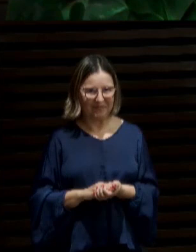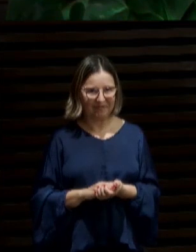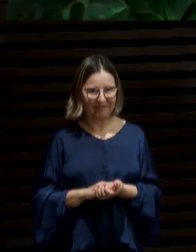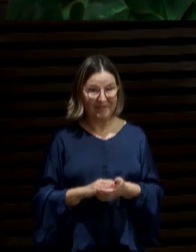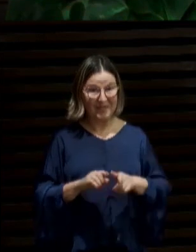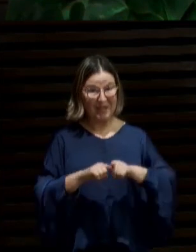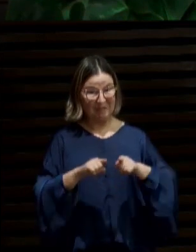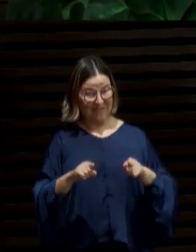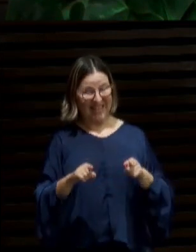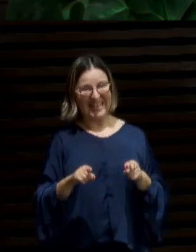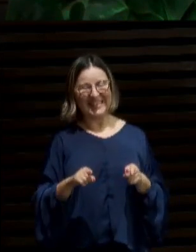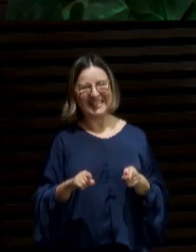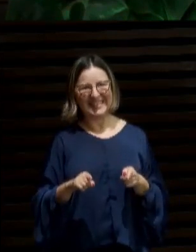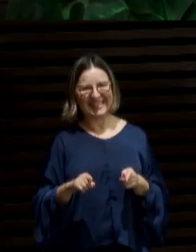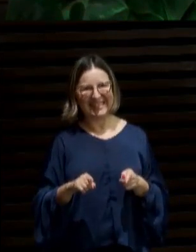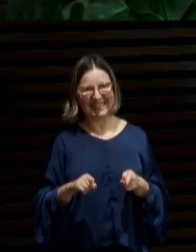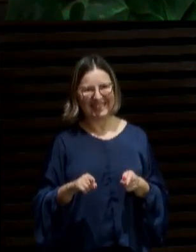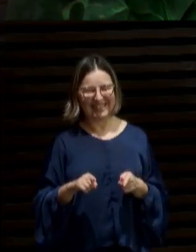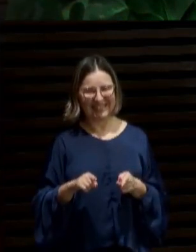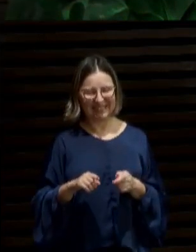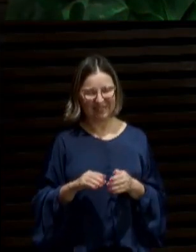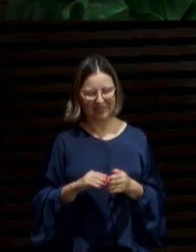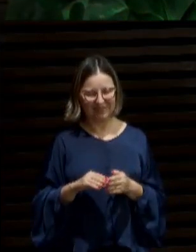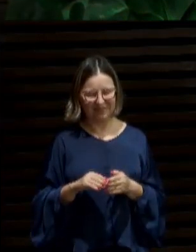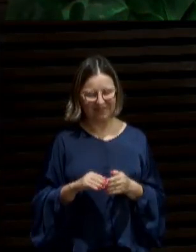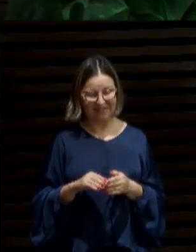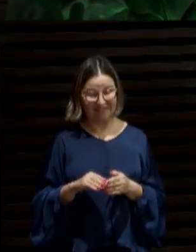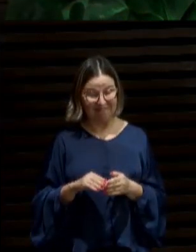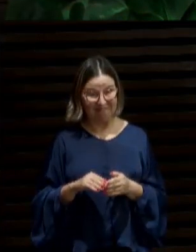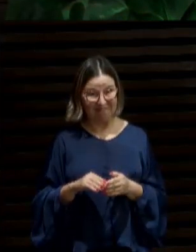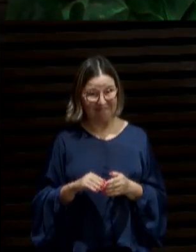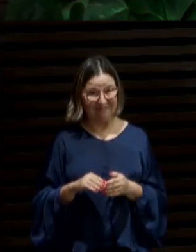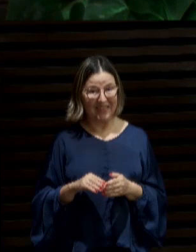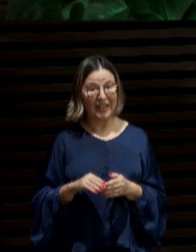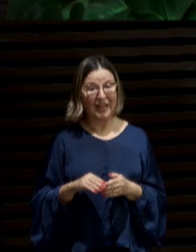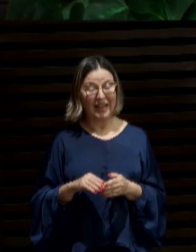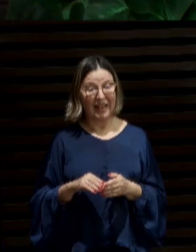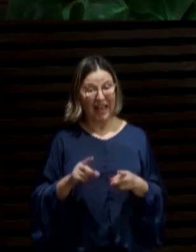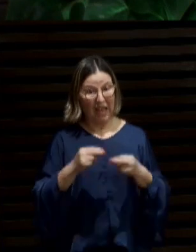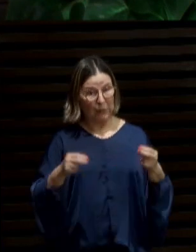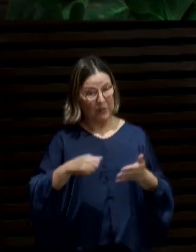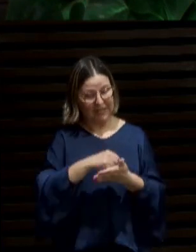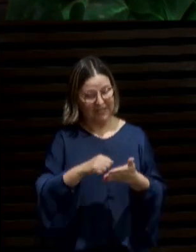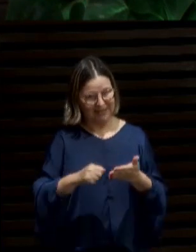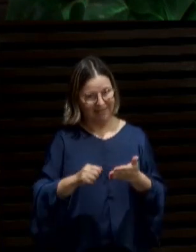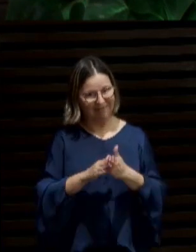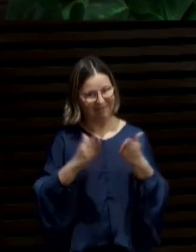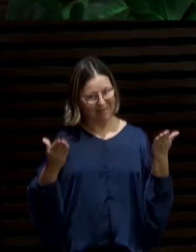Aqui o assunto é roguegra faguegra fei. O que está escrito, está